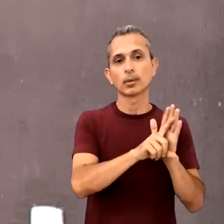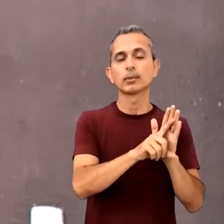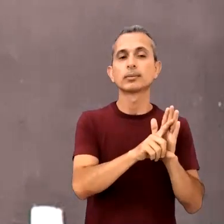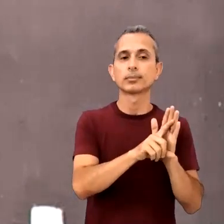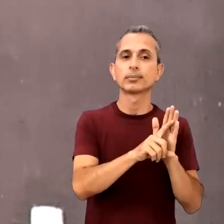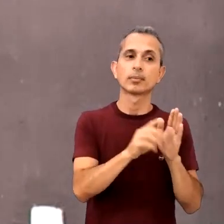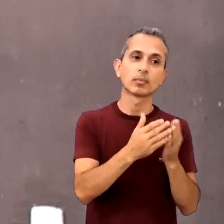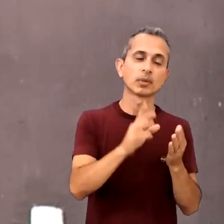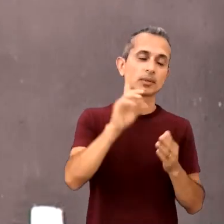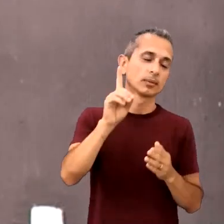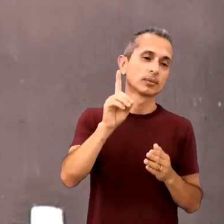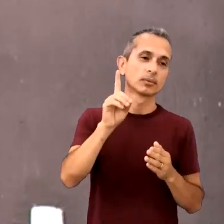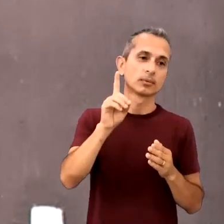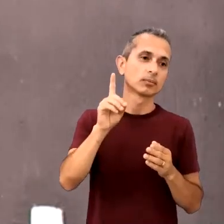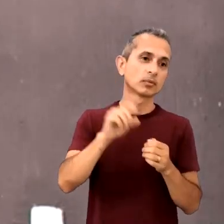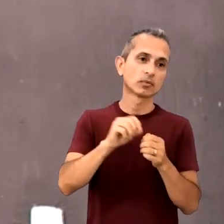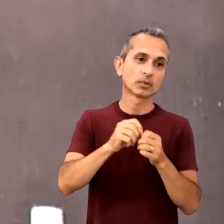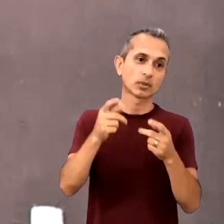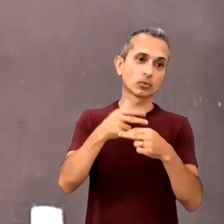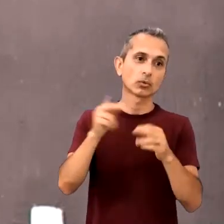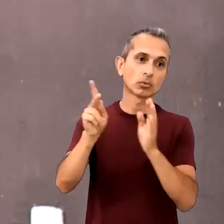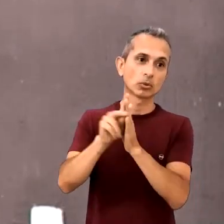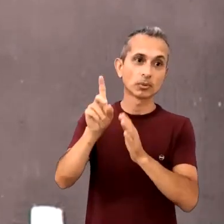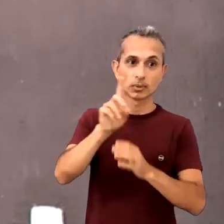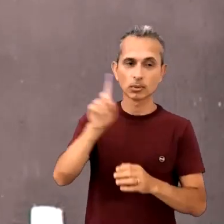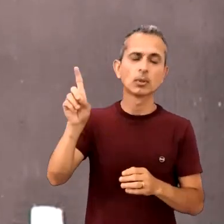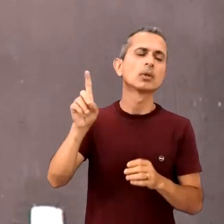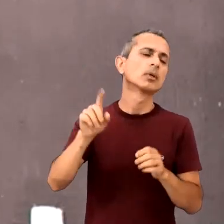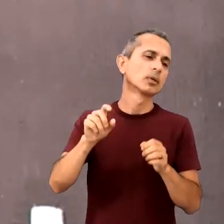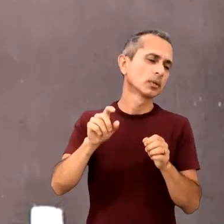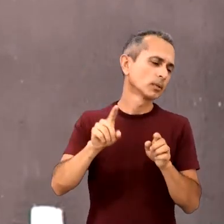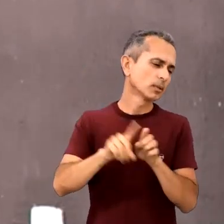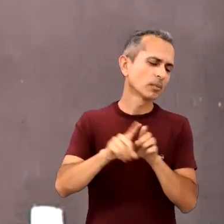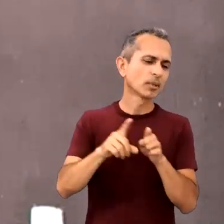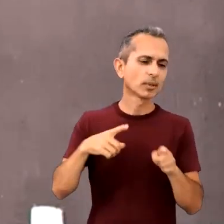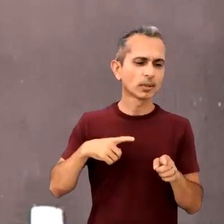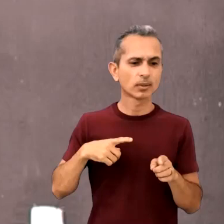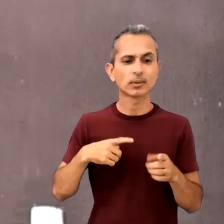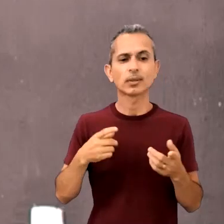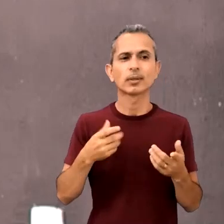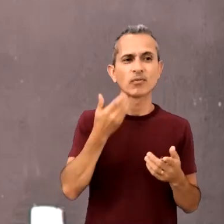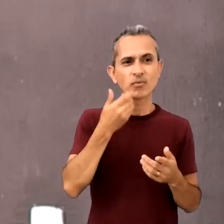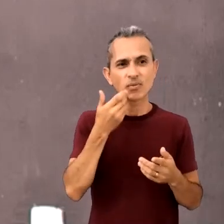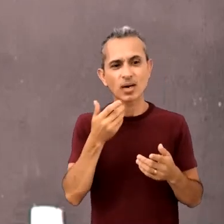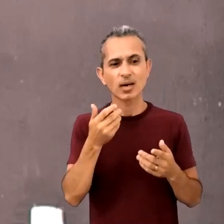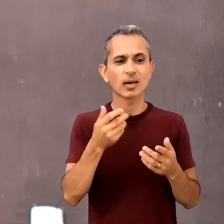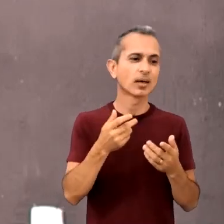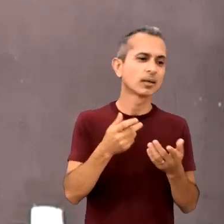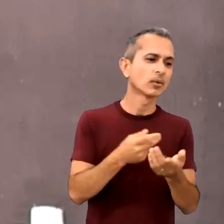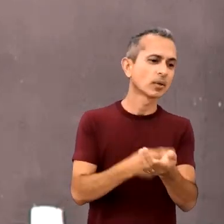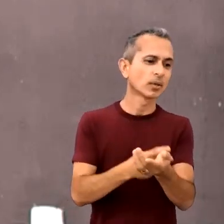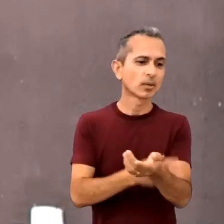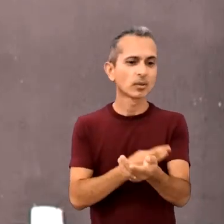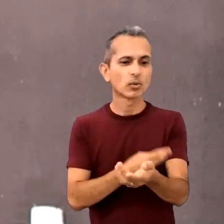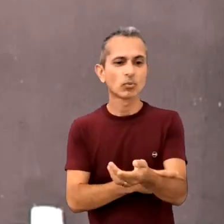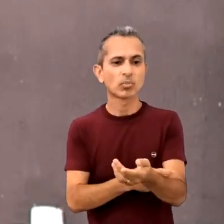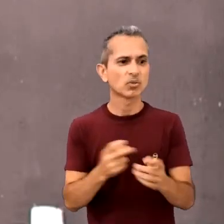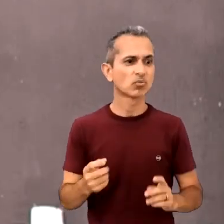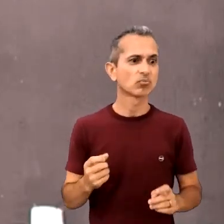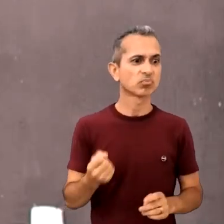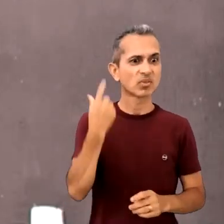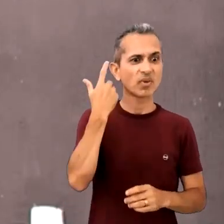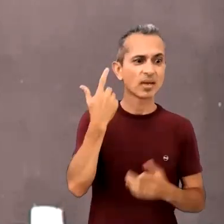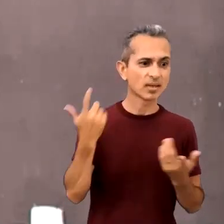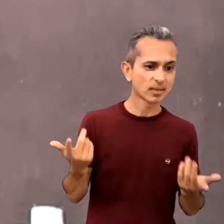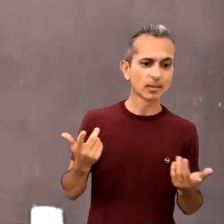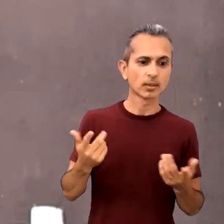seus desígnios. E apesar das nossas falhas, dos nossos planos mirabolantes, Ele continua